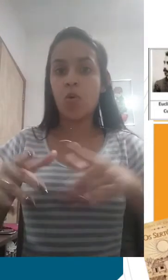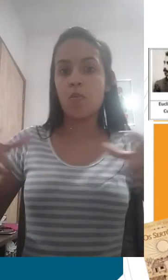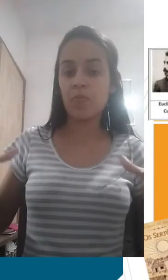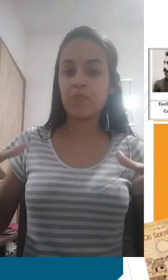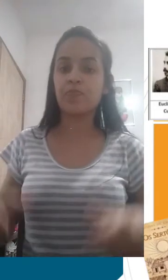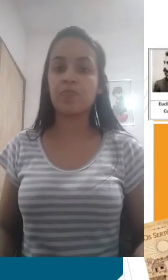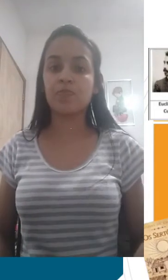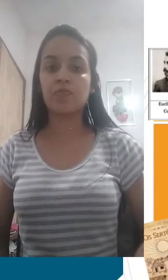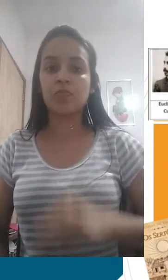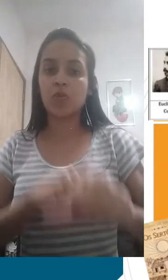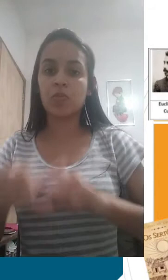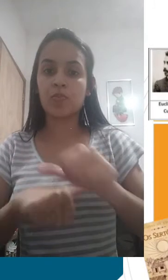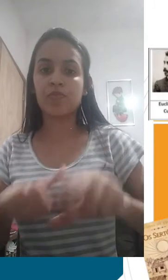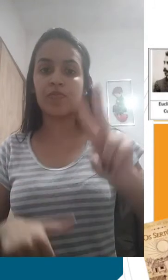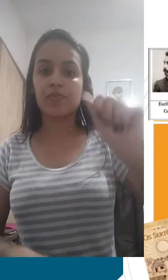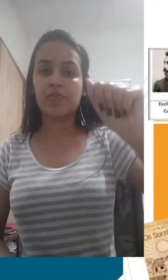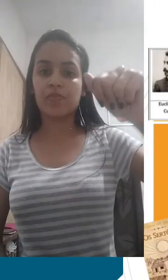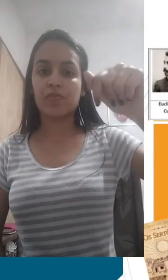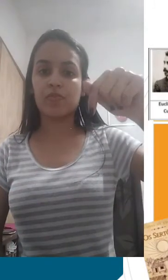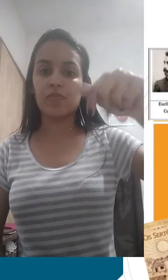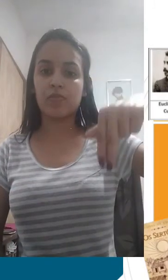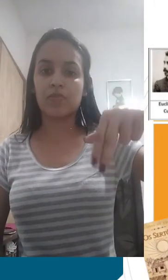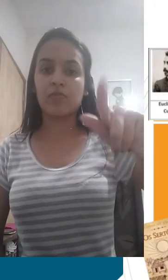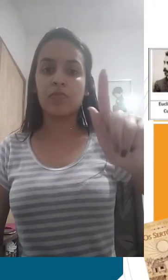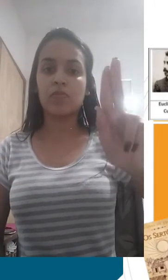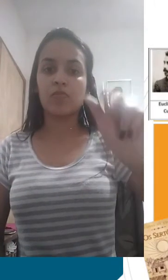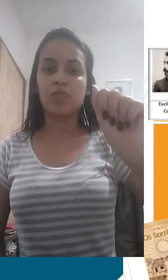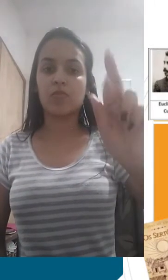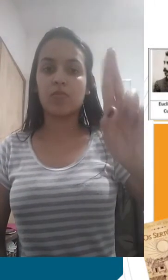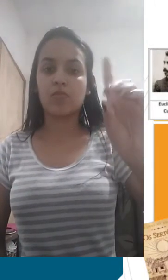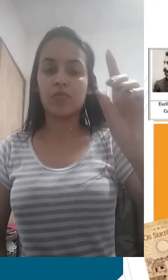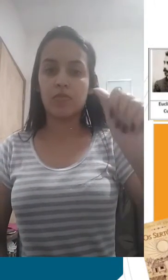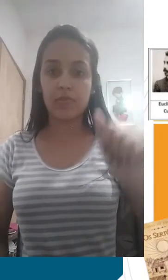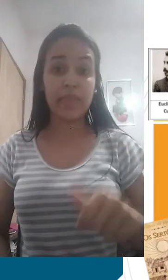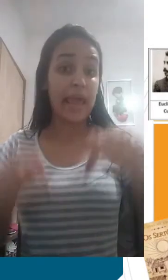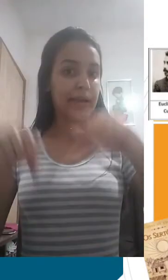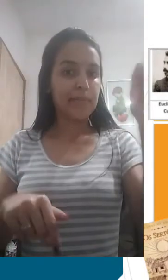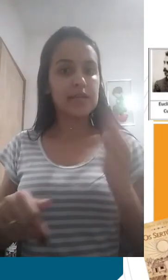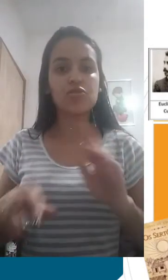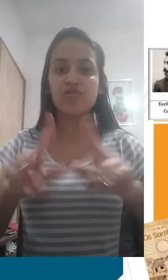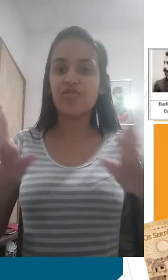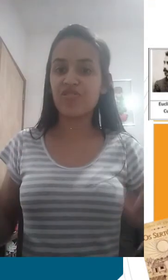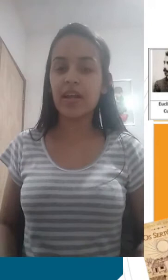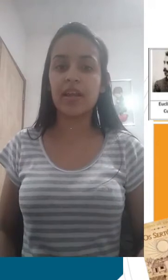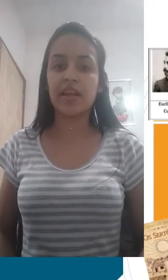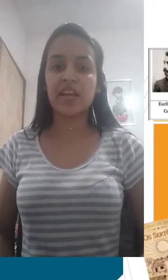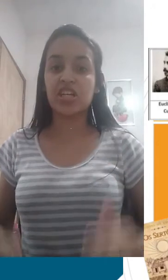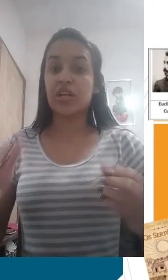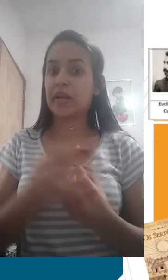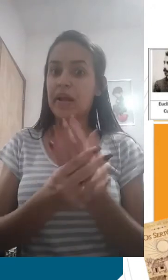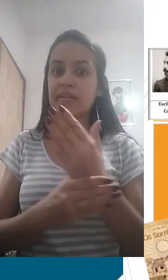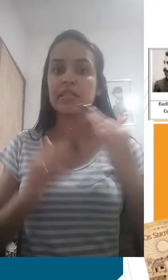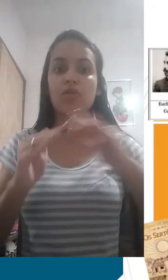Brasil, a proclamação da República, o surgimento das favelas e a Guerra de Canudos são alguns